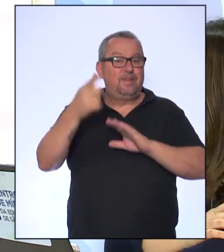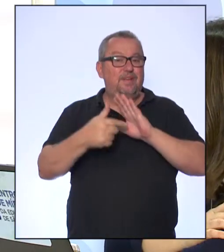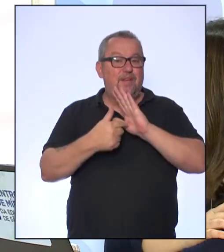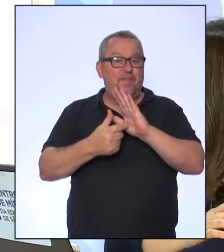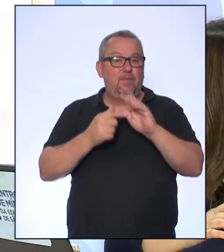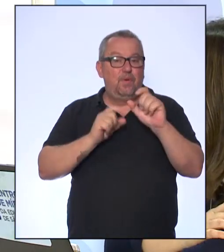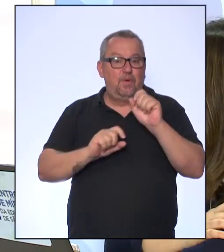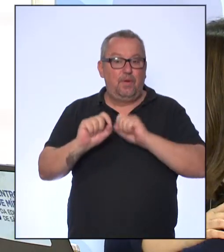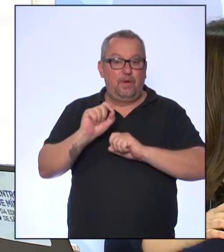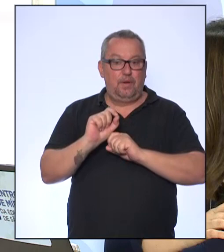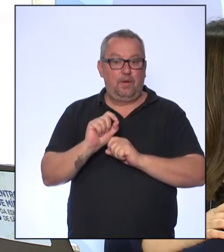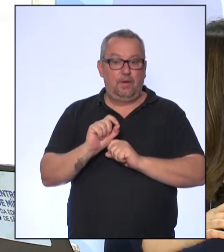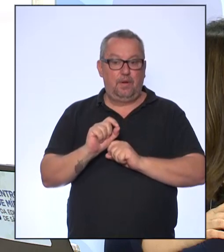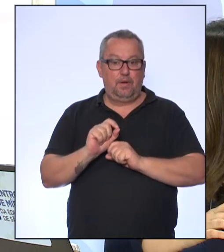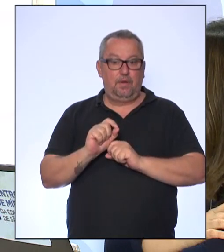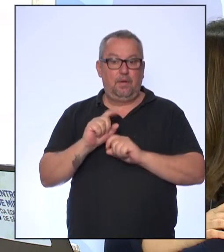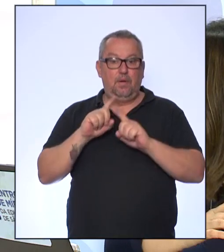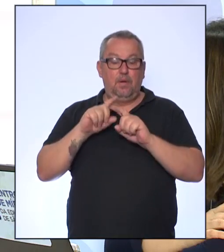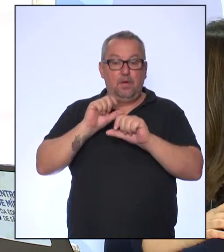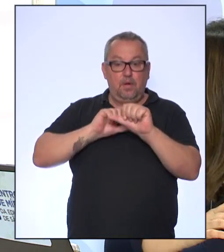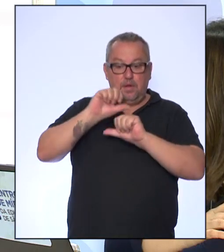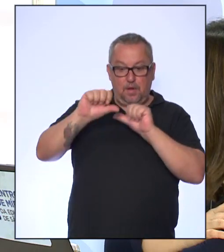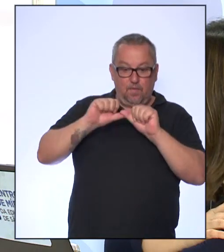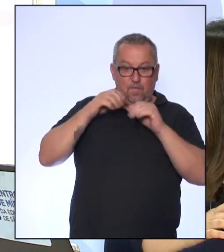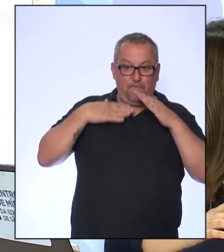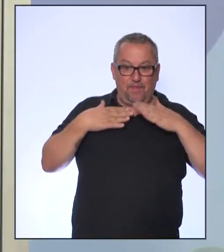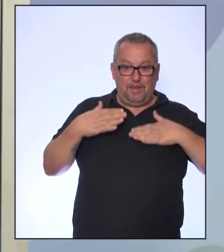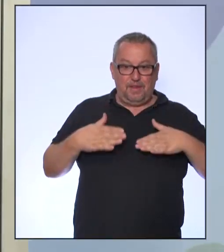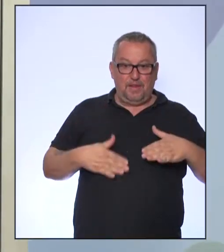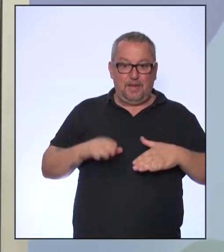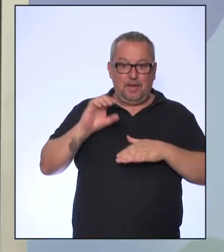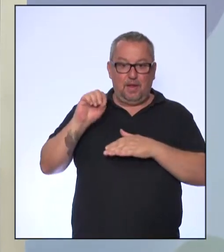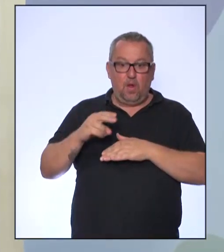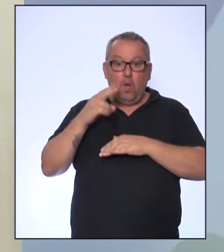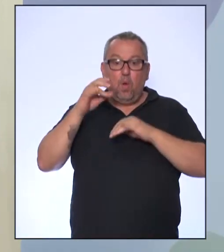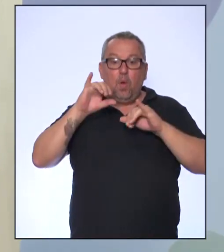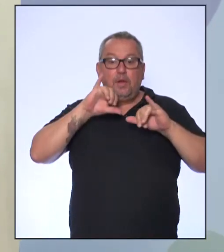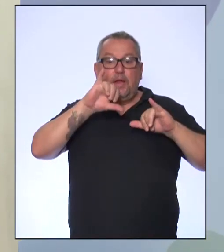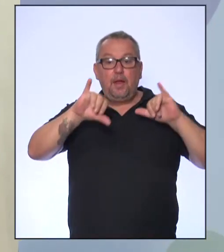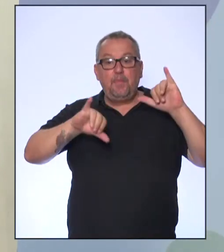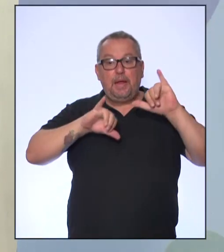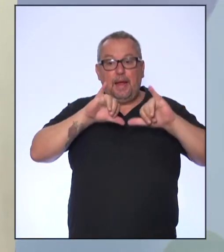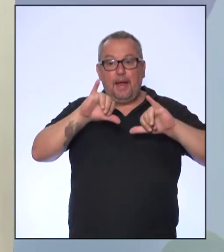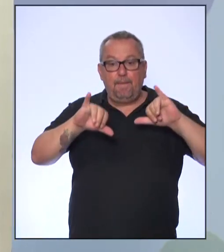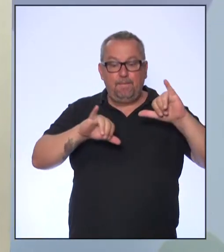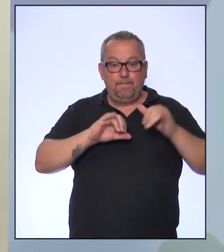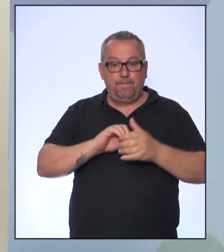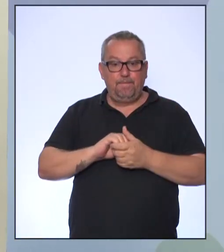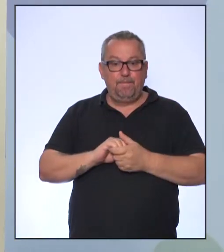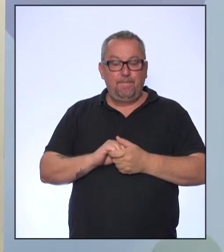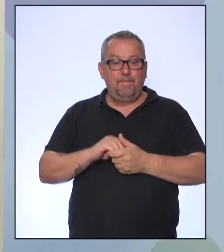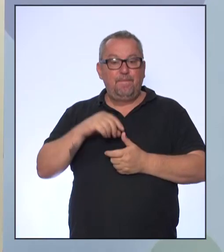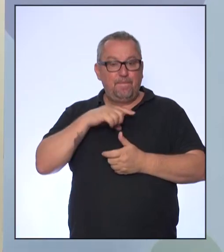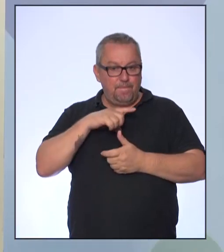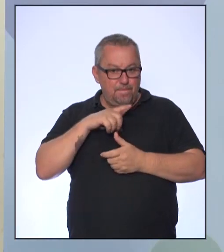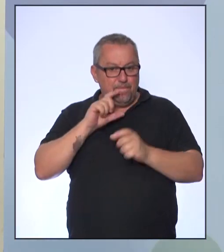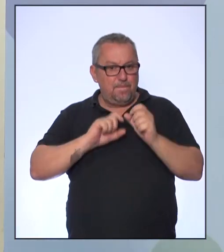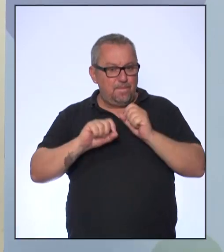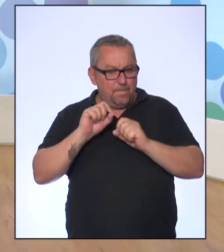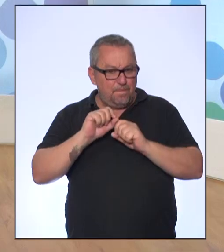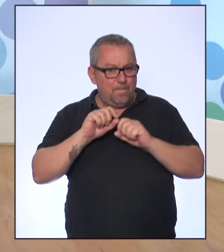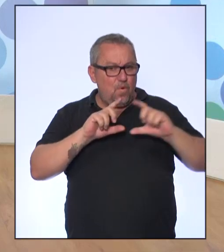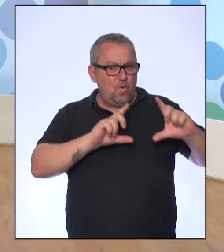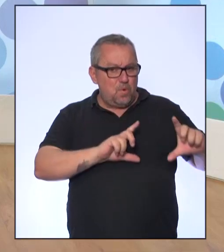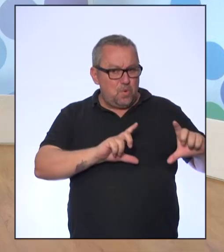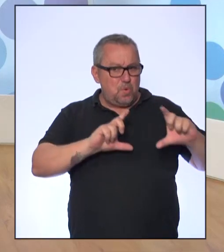né, que nesse caso pode ser transformação física ou transformação química. Então, tem a ver com as figuras